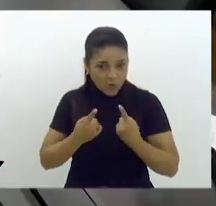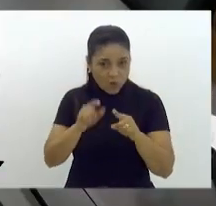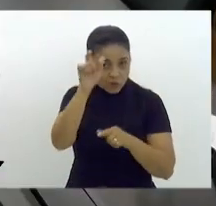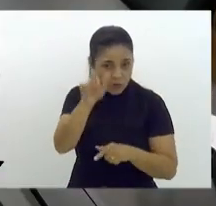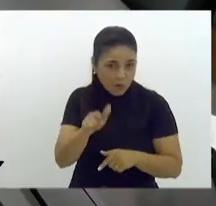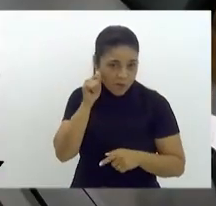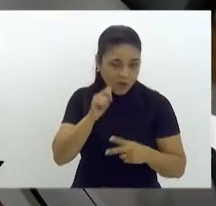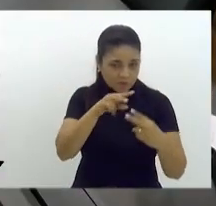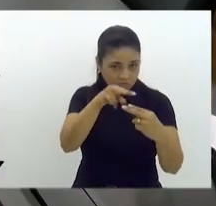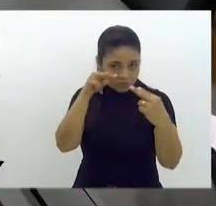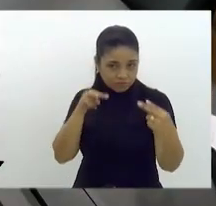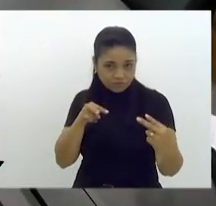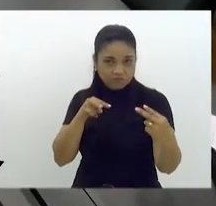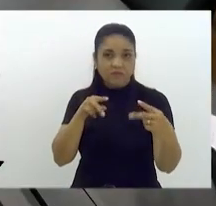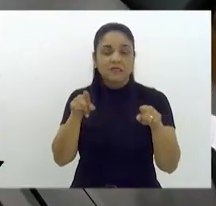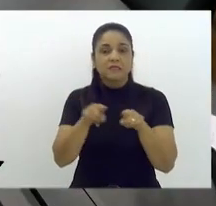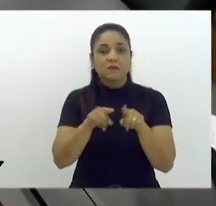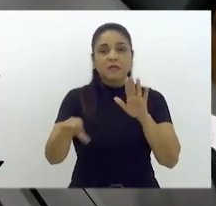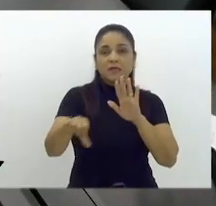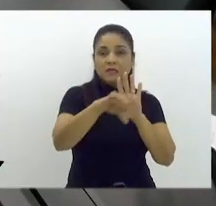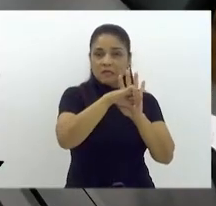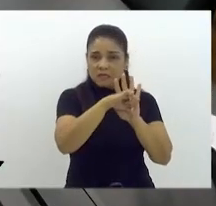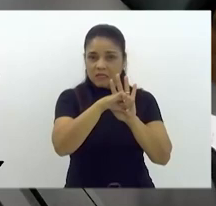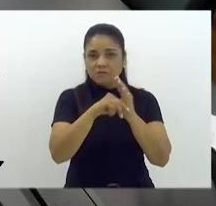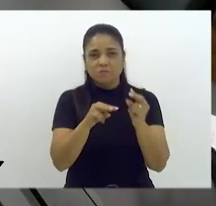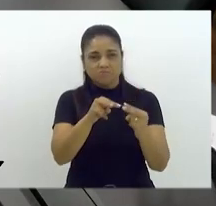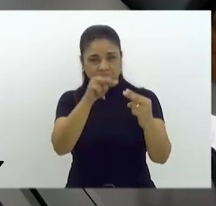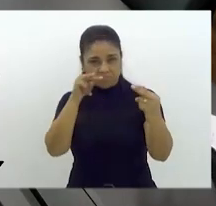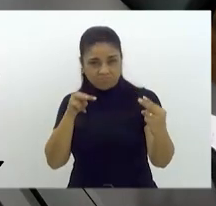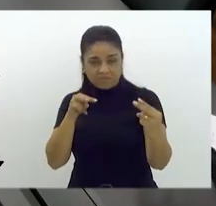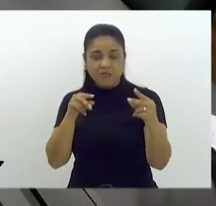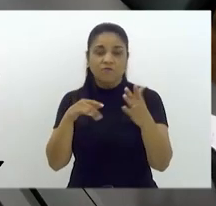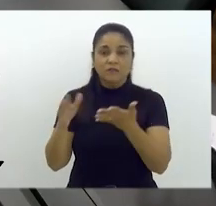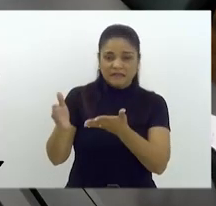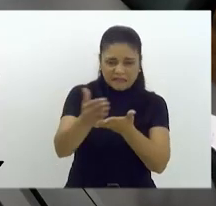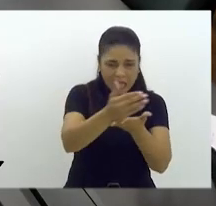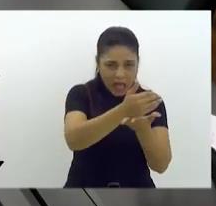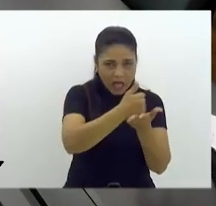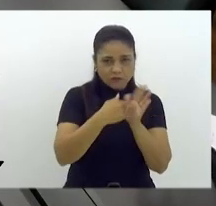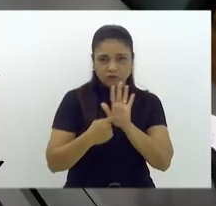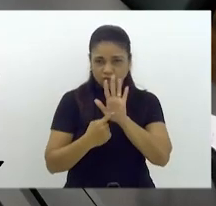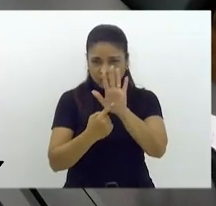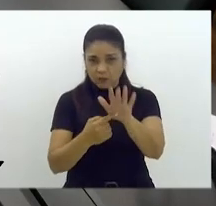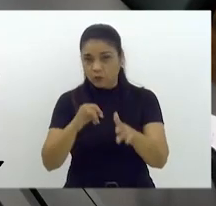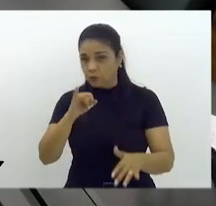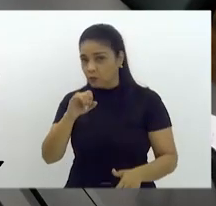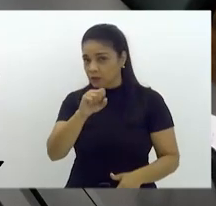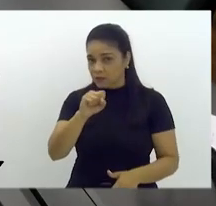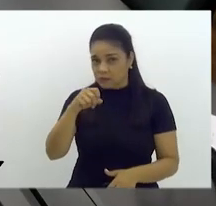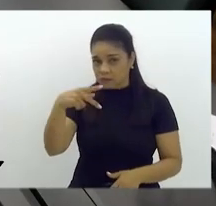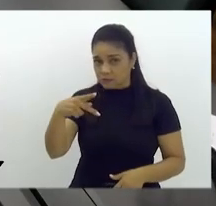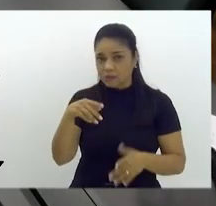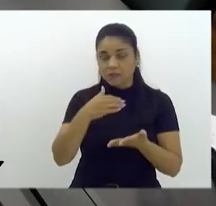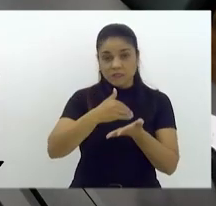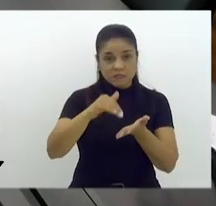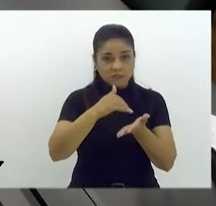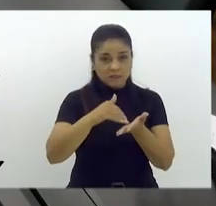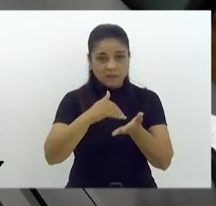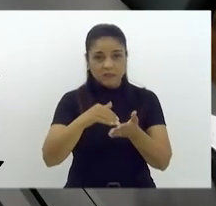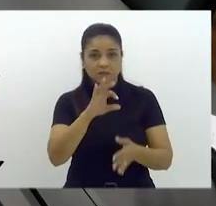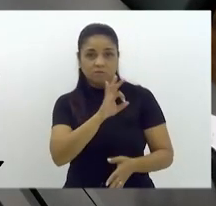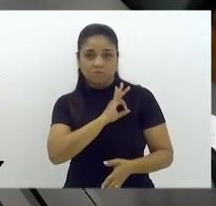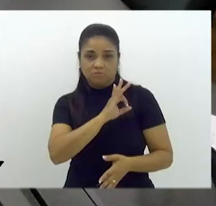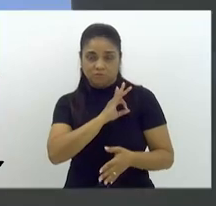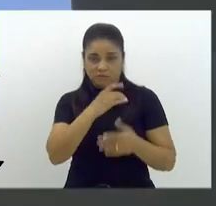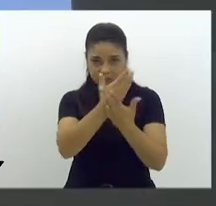virtual crime cibernéticos praticados contra mulher vou trazer uns dados alguns dados do inspi da secretaria de Polícia Civil que já devem